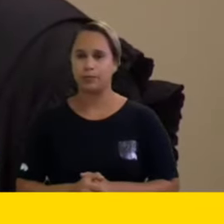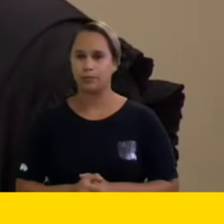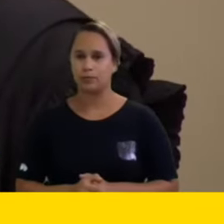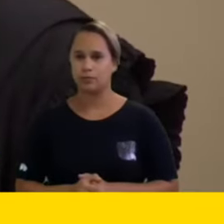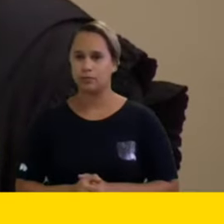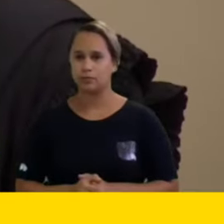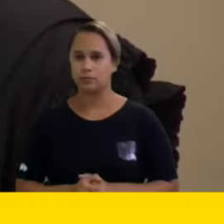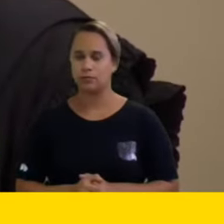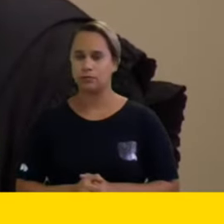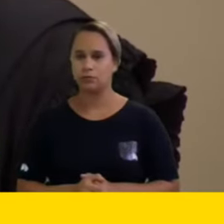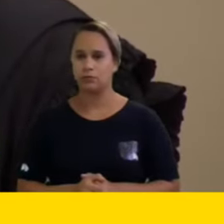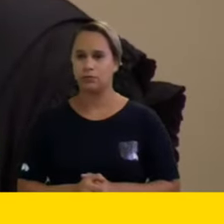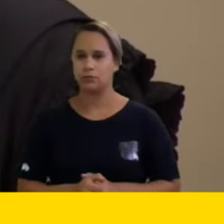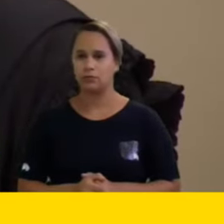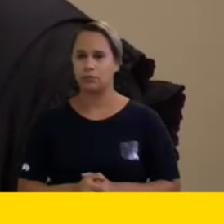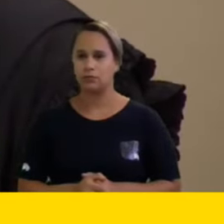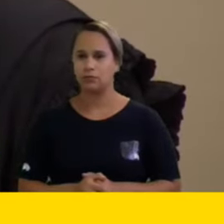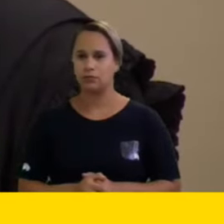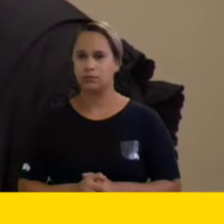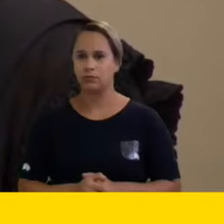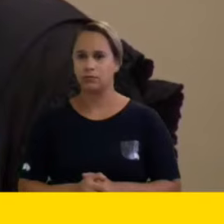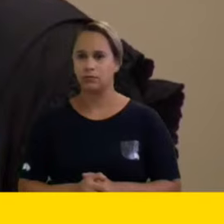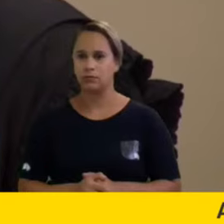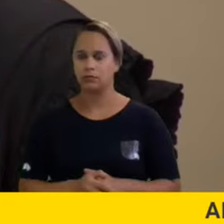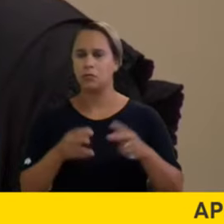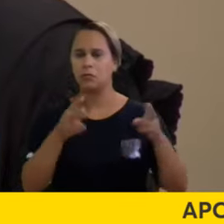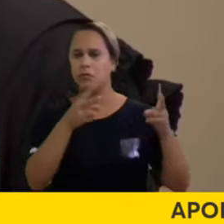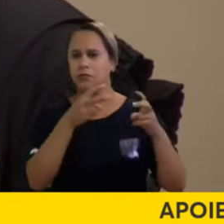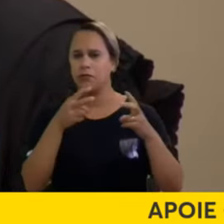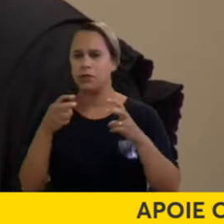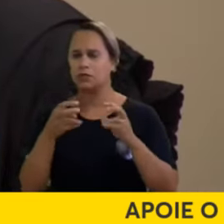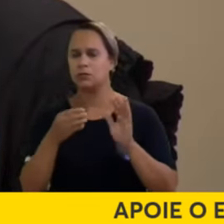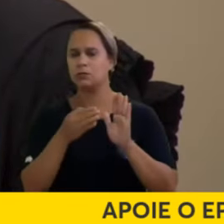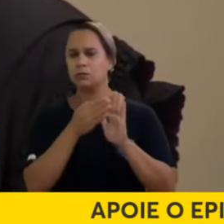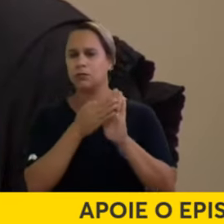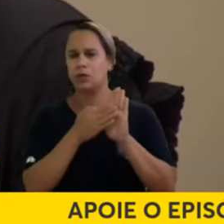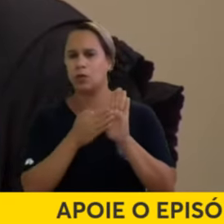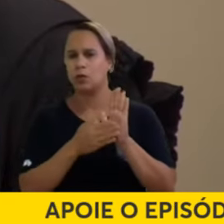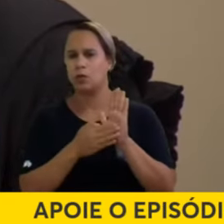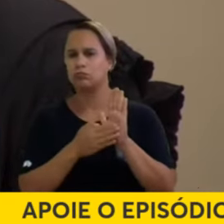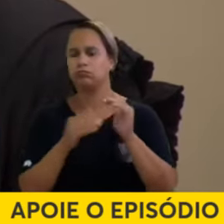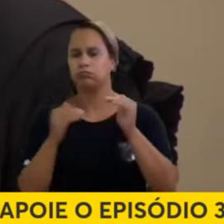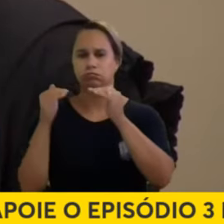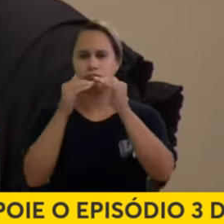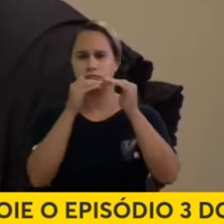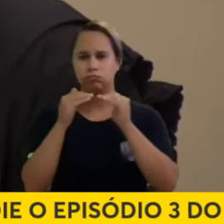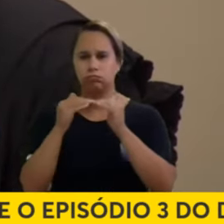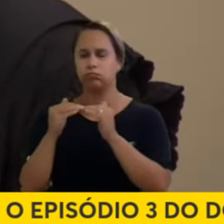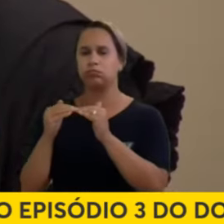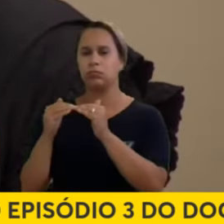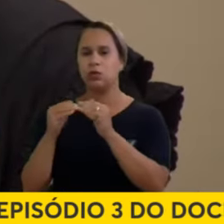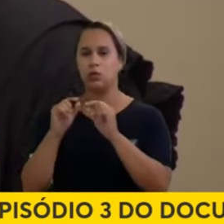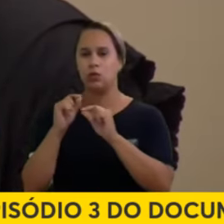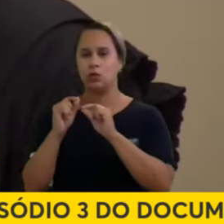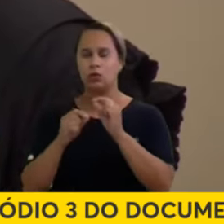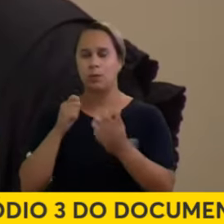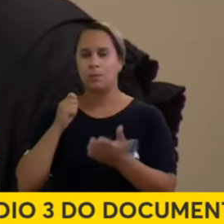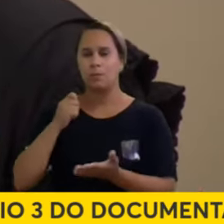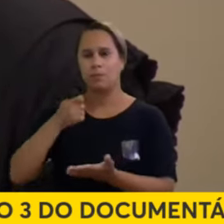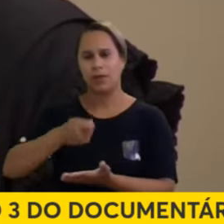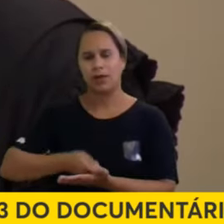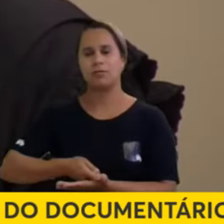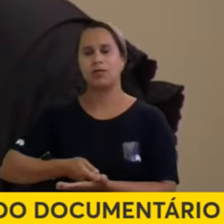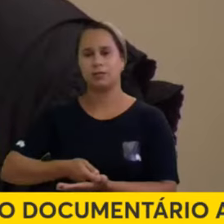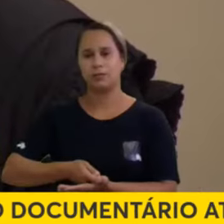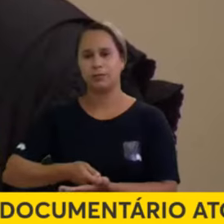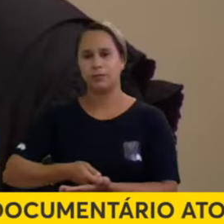extrajudicial se verifica o protocolo de acordo assinado pelas partes na qual expressamente ter o pagamento fulcro nos